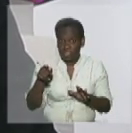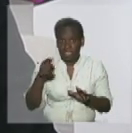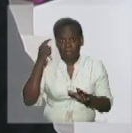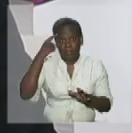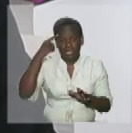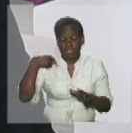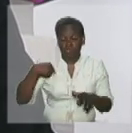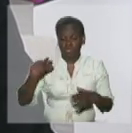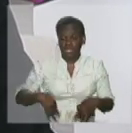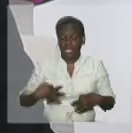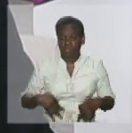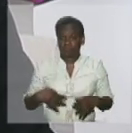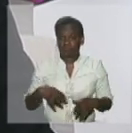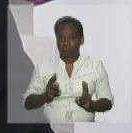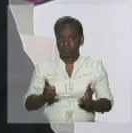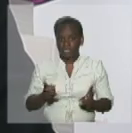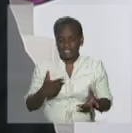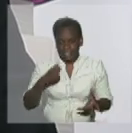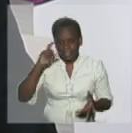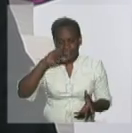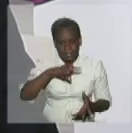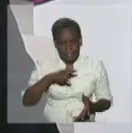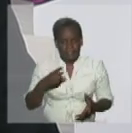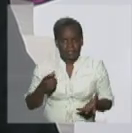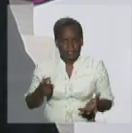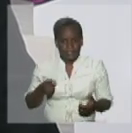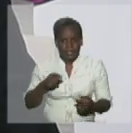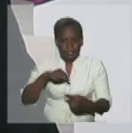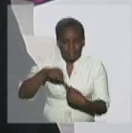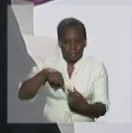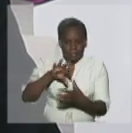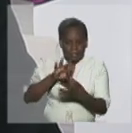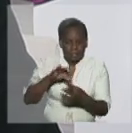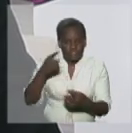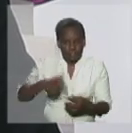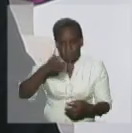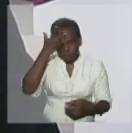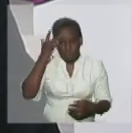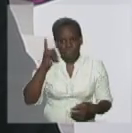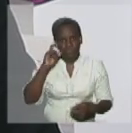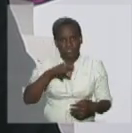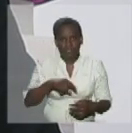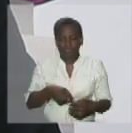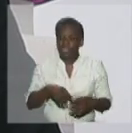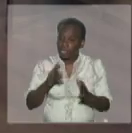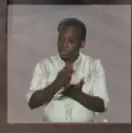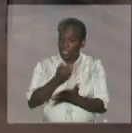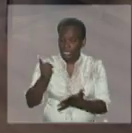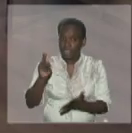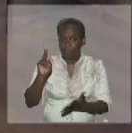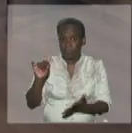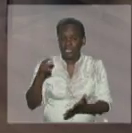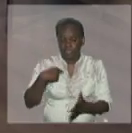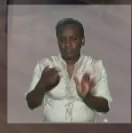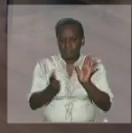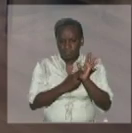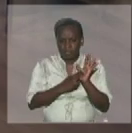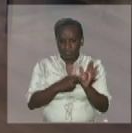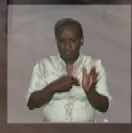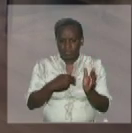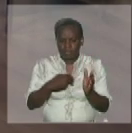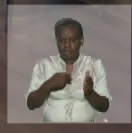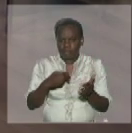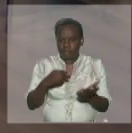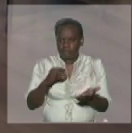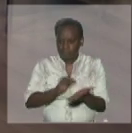outra pessoa achar que está certo e tudo mais, fica um pouco difícil manter um relacionamento com essa pessoa, Que né? é o que acontece com esse pai, né? Ele reconhece